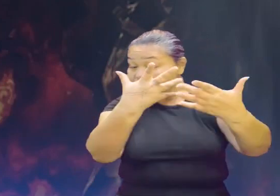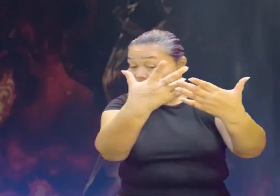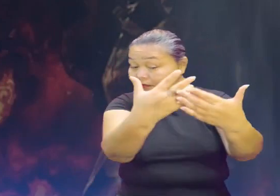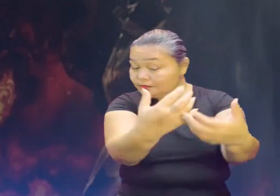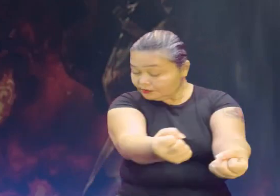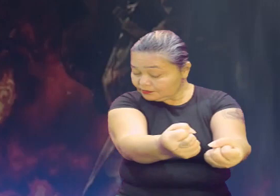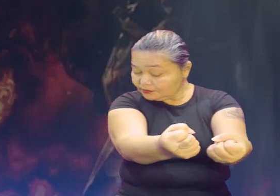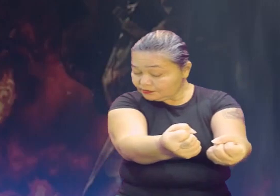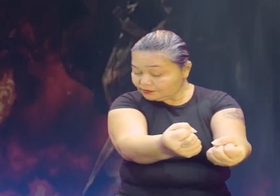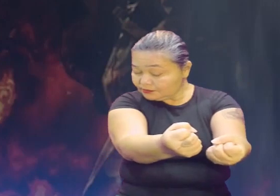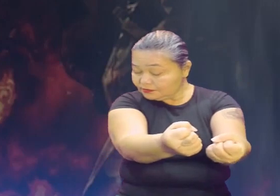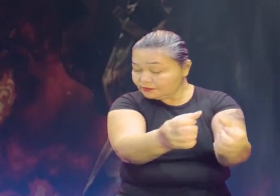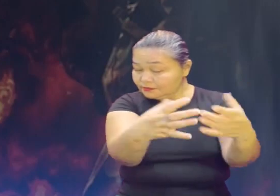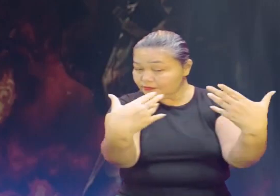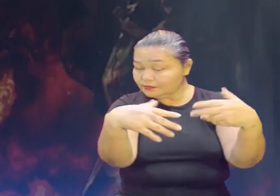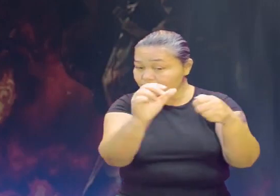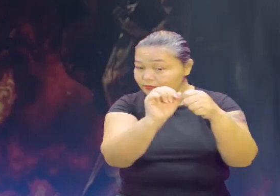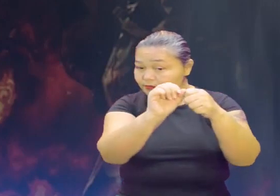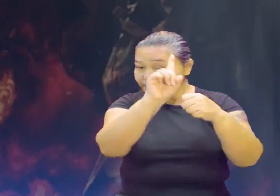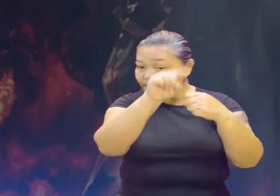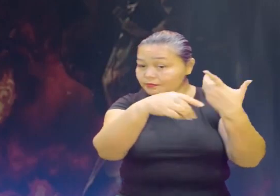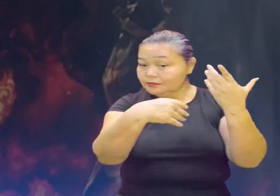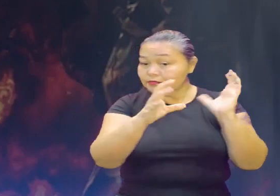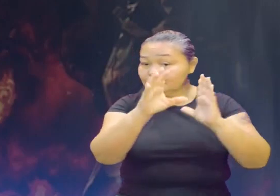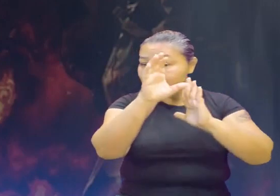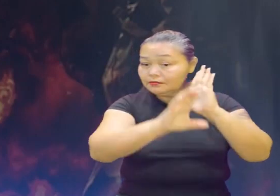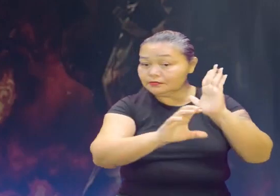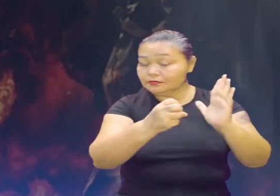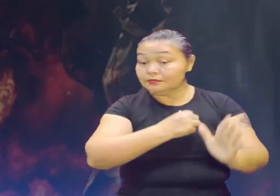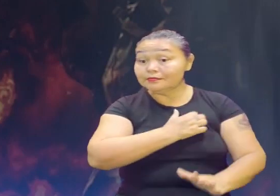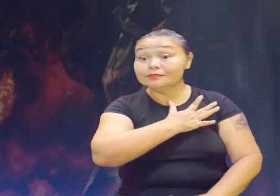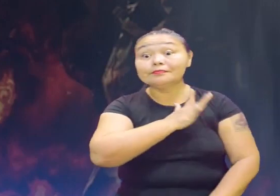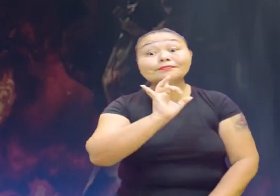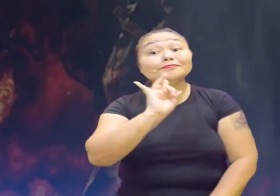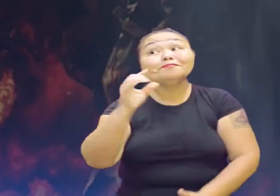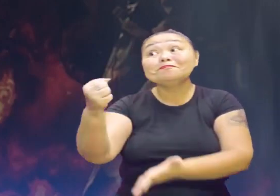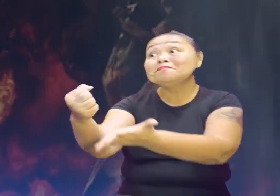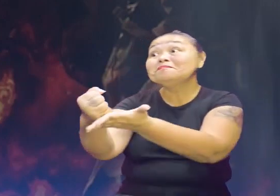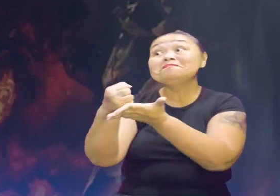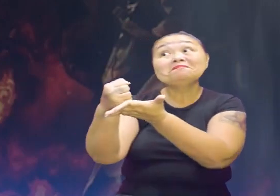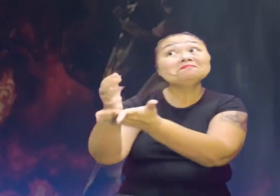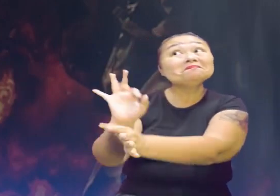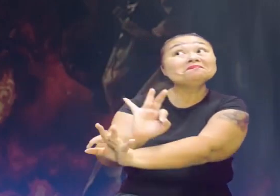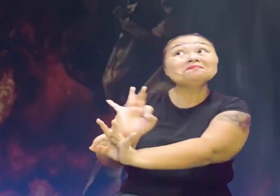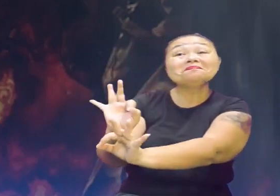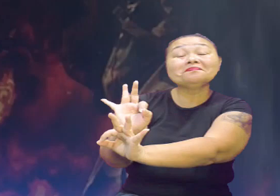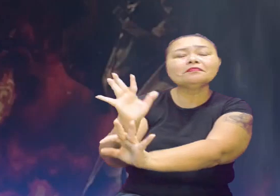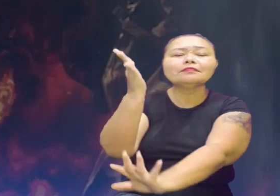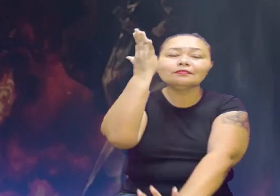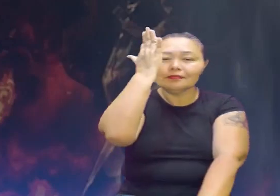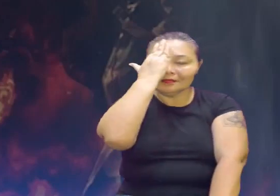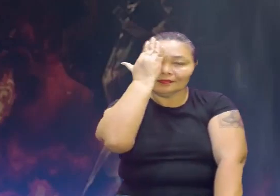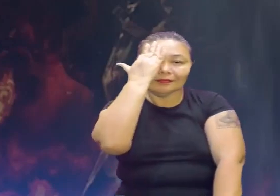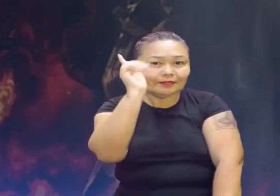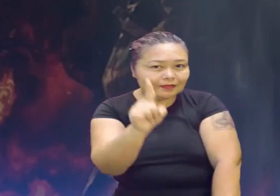ser o presidente do clube militar, ele aceita. Tudo bem. Só que ele não tinha apoio político. Nós sabemos